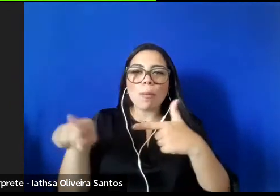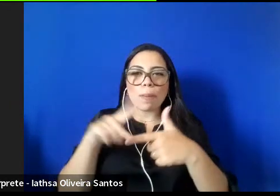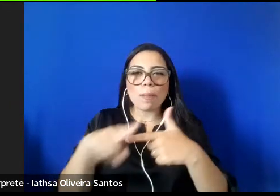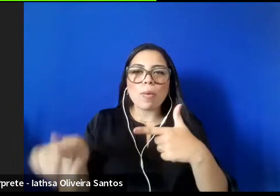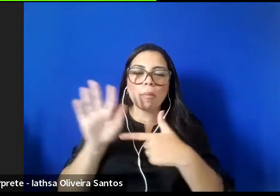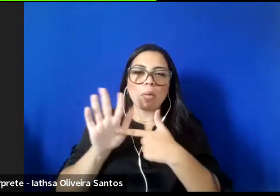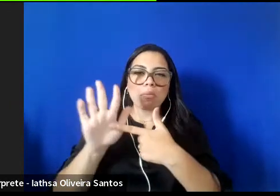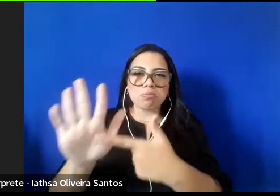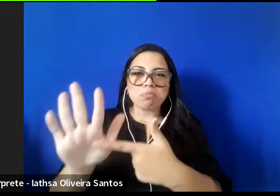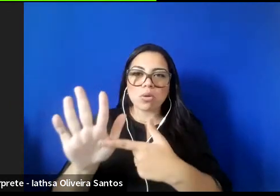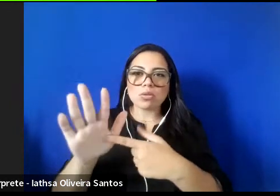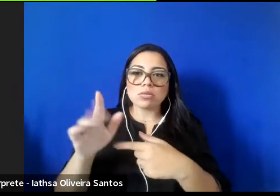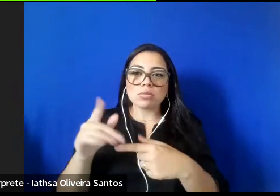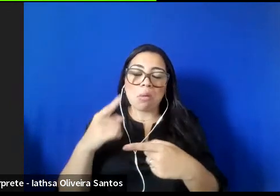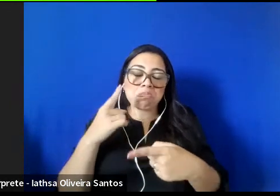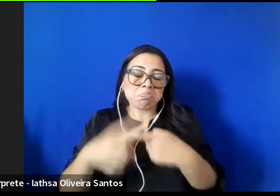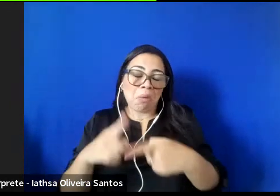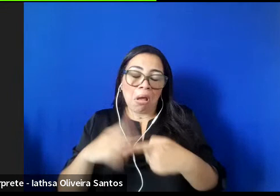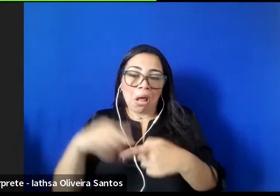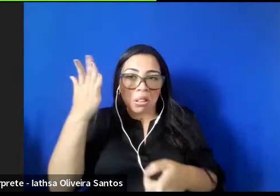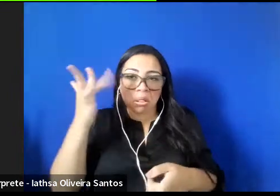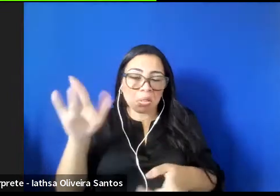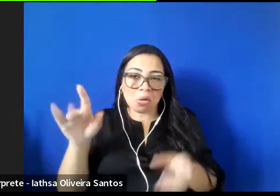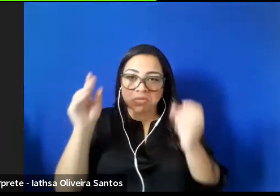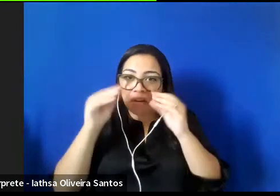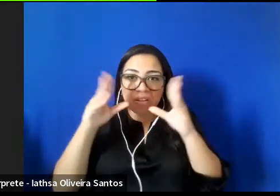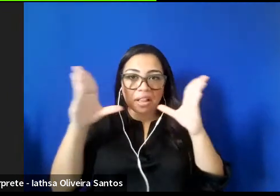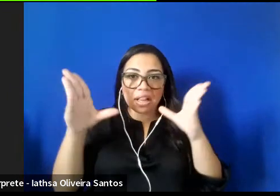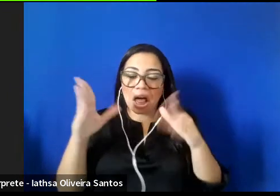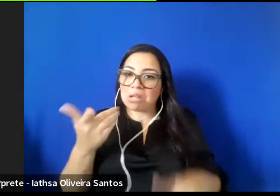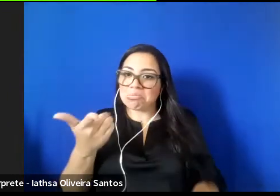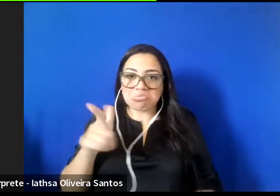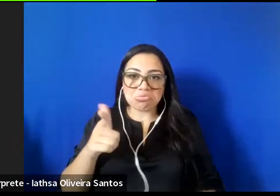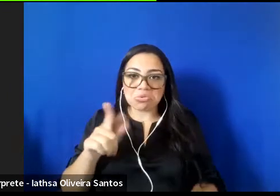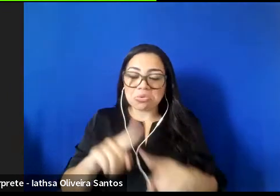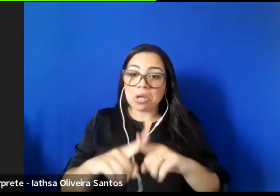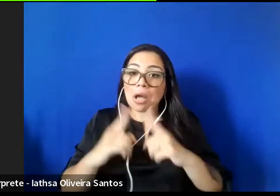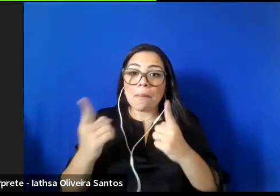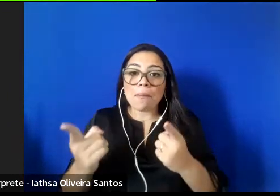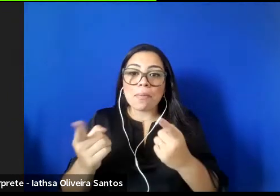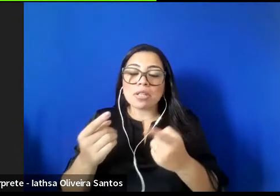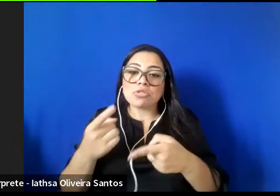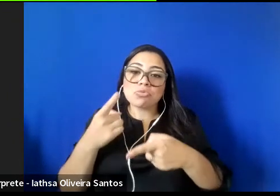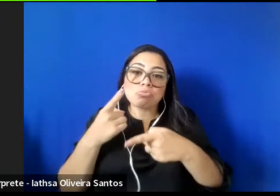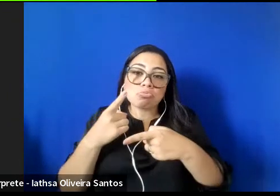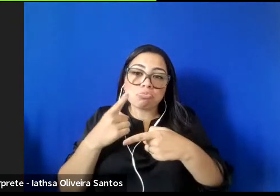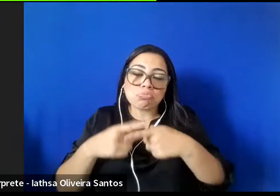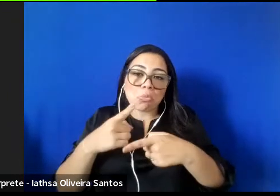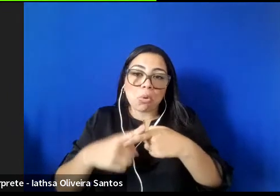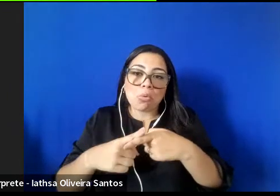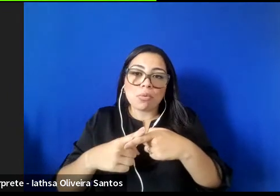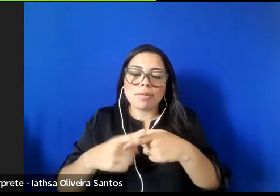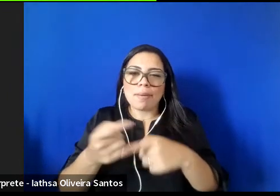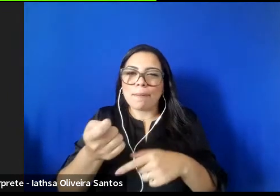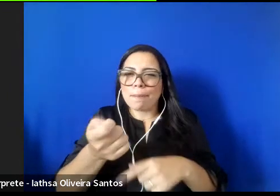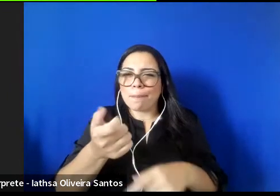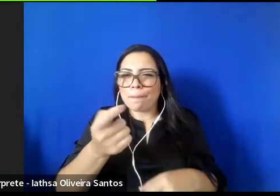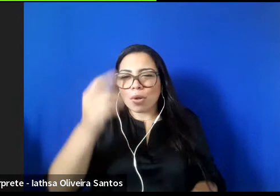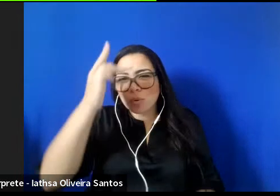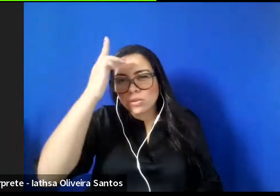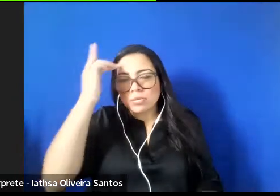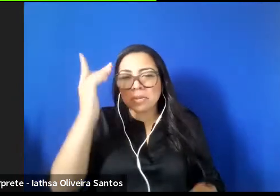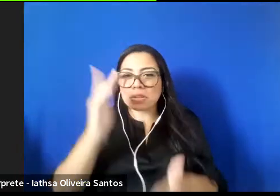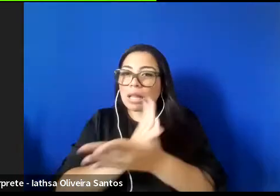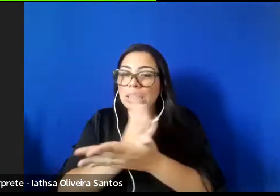Não sei exatamente o porquê, tá? Não ficou claro na pesquisa do porquê não se reportou, mas poucas pessoas, talvez por um